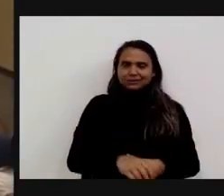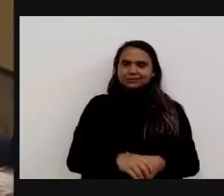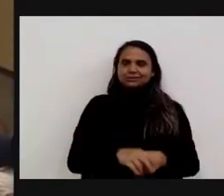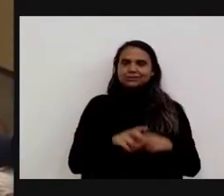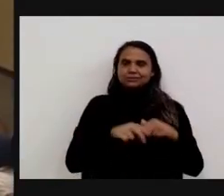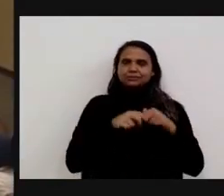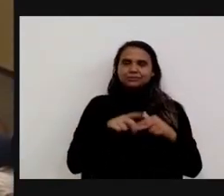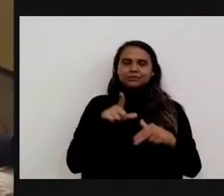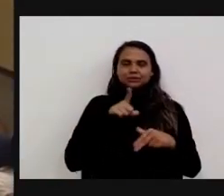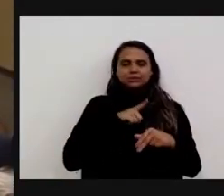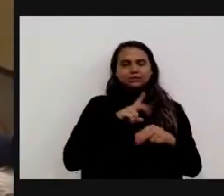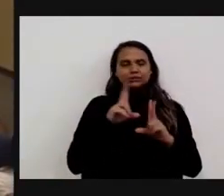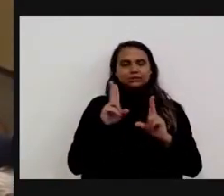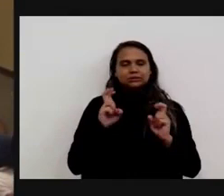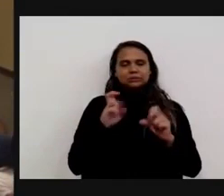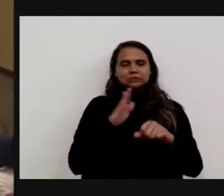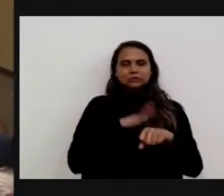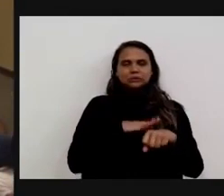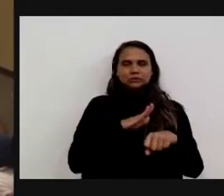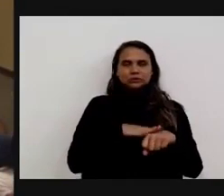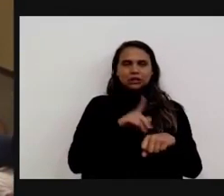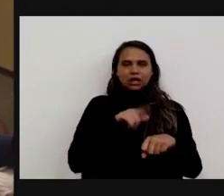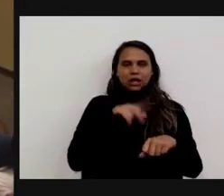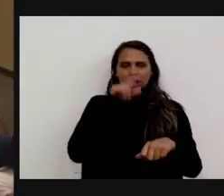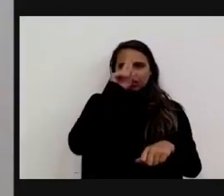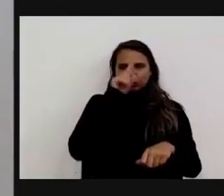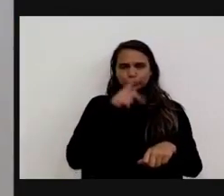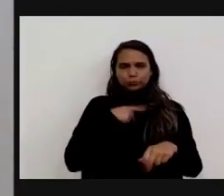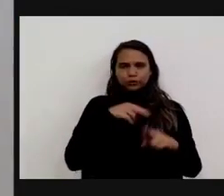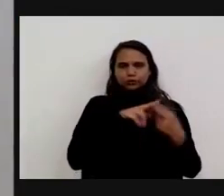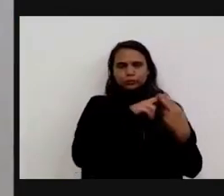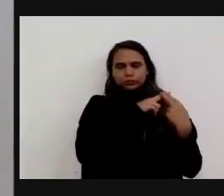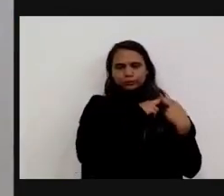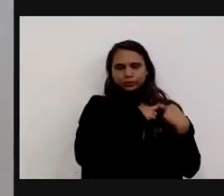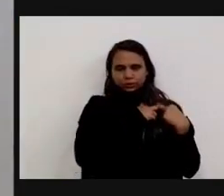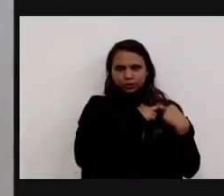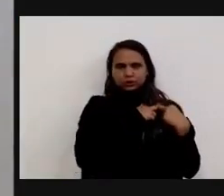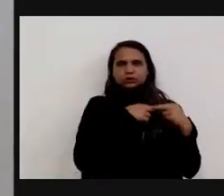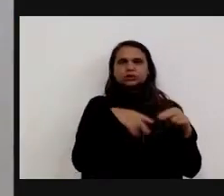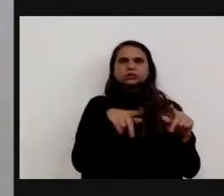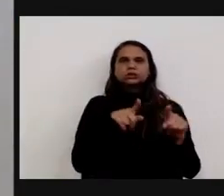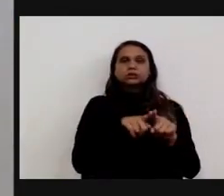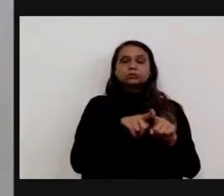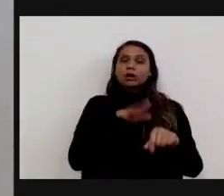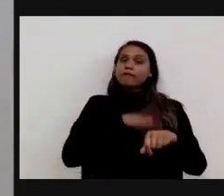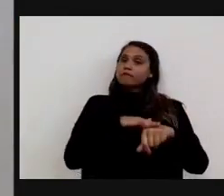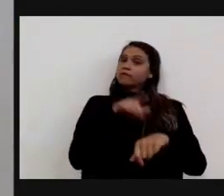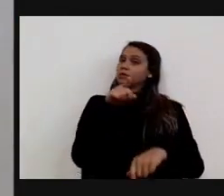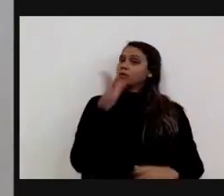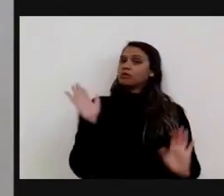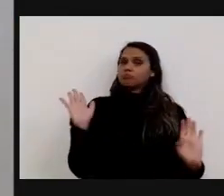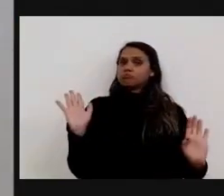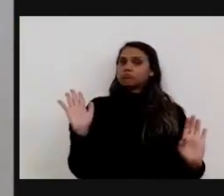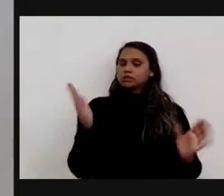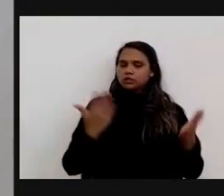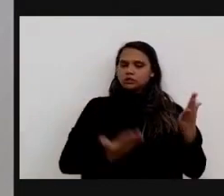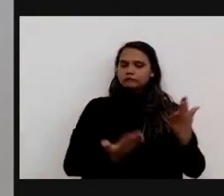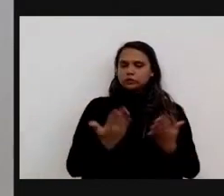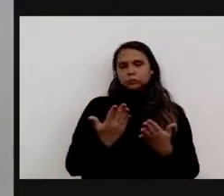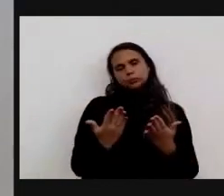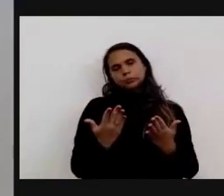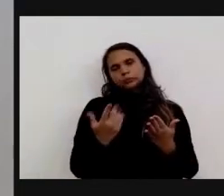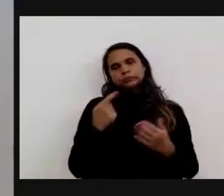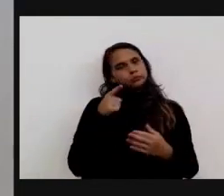essa questão da Autonomia tá muito ligada a auto responsabilidade a contability é você é você servidor servidora